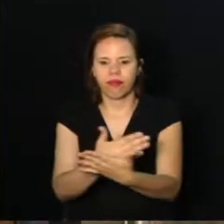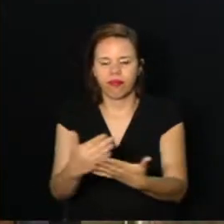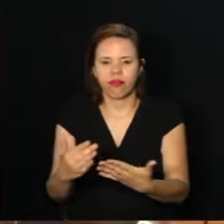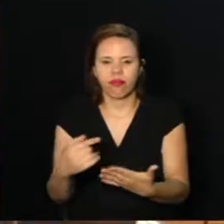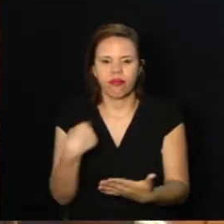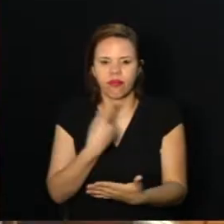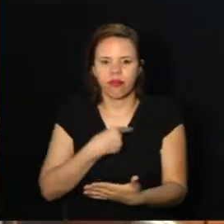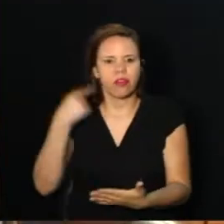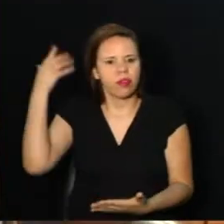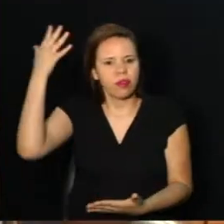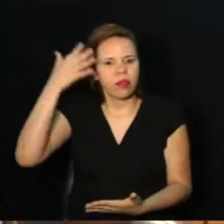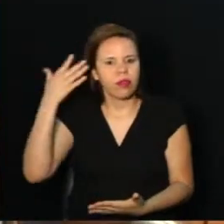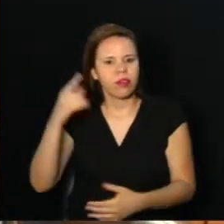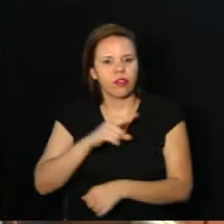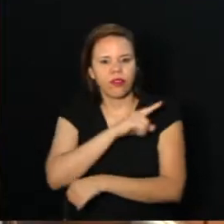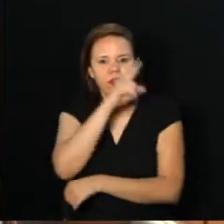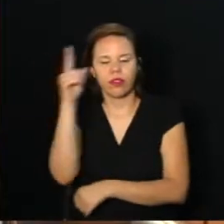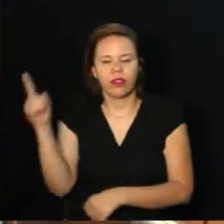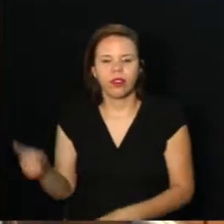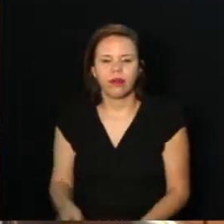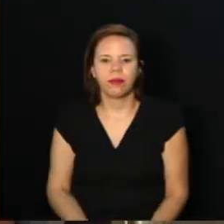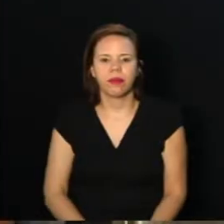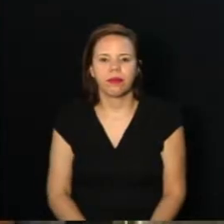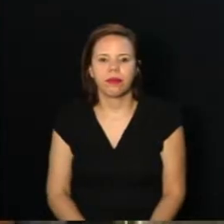nossas palestras do dia.